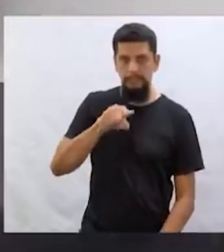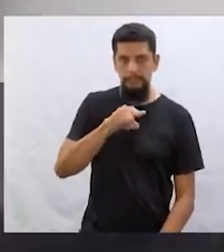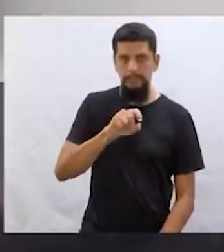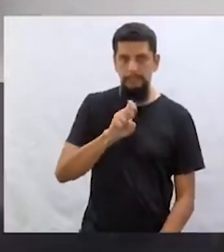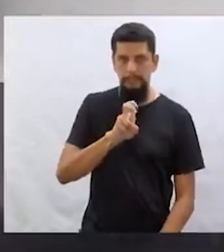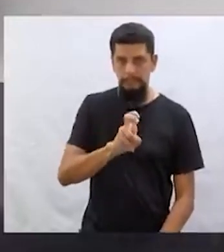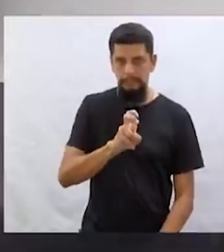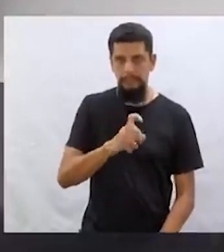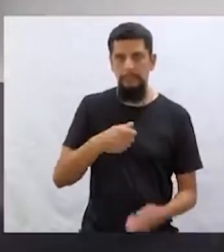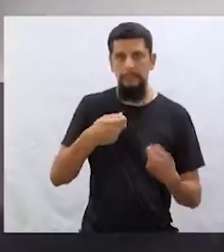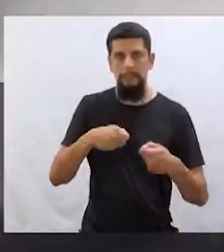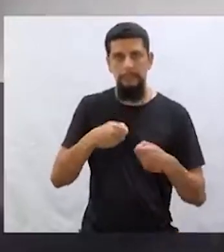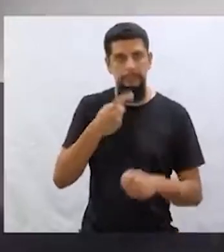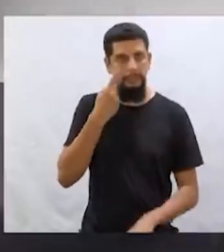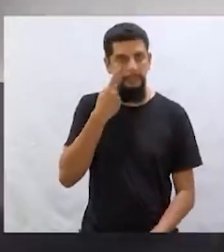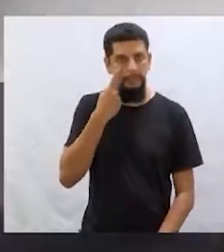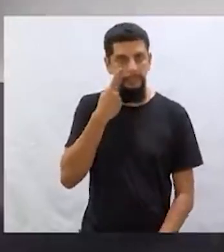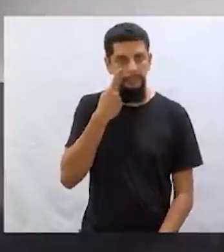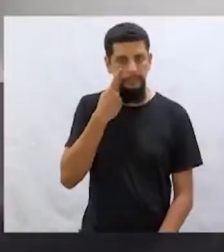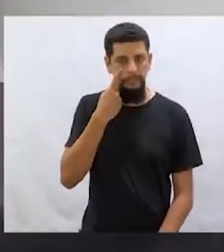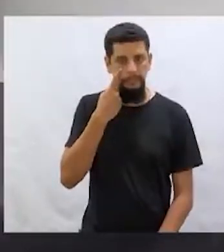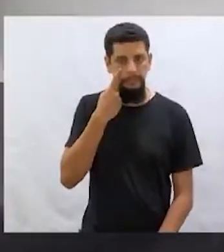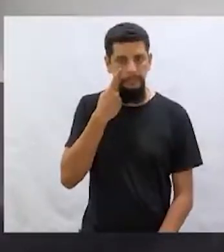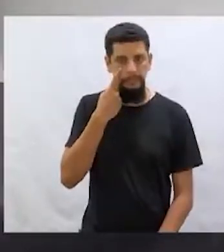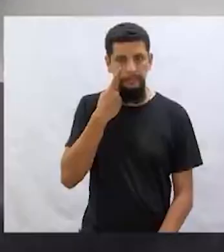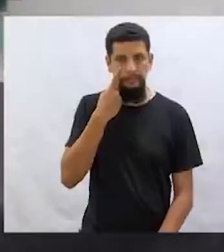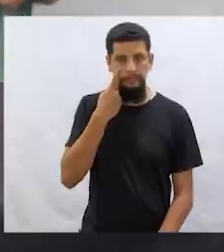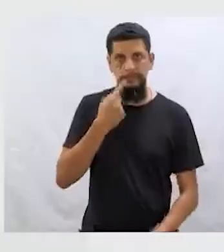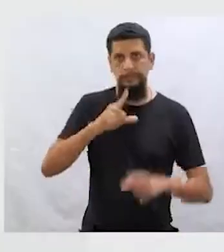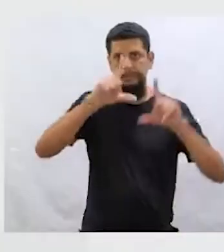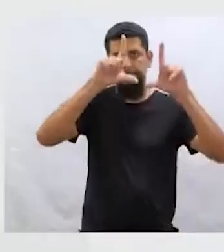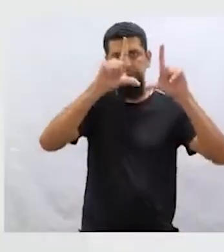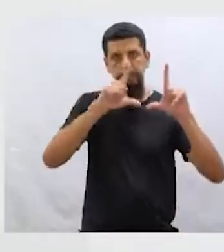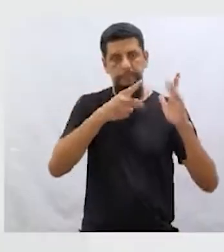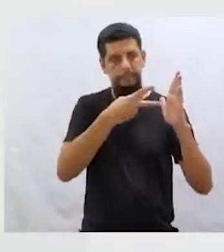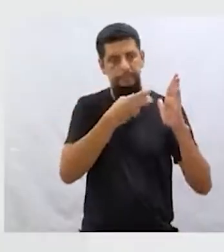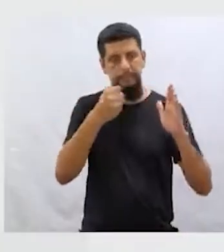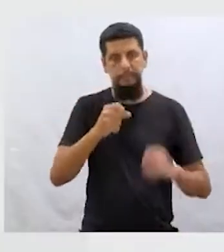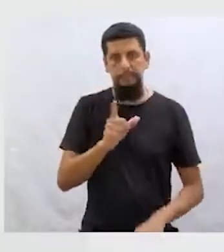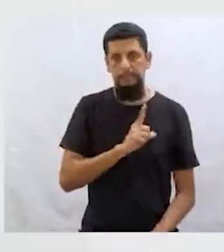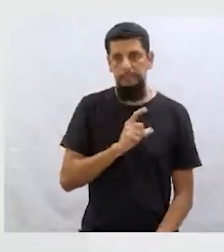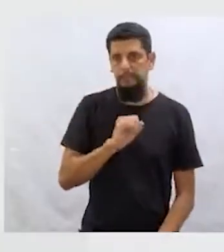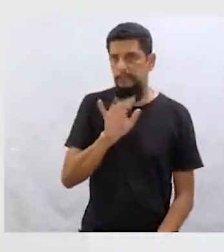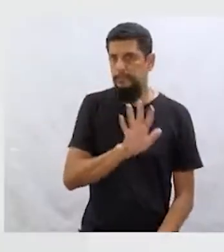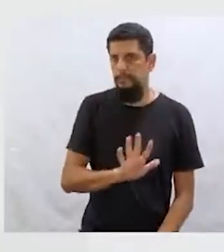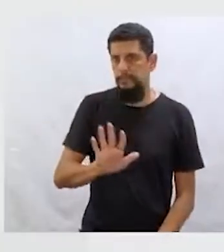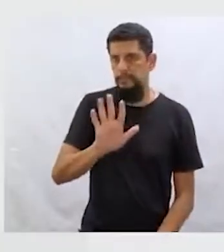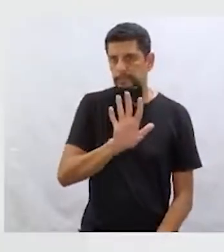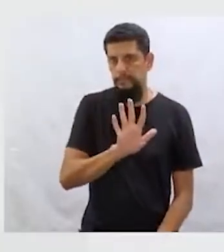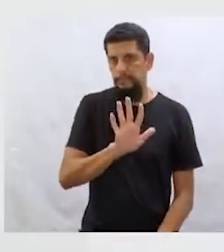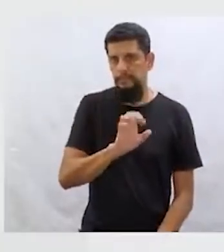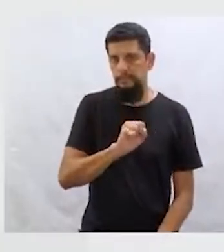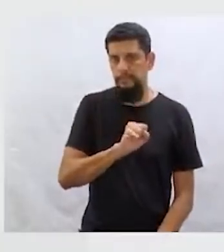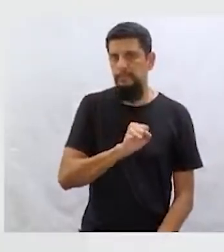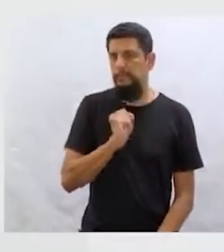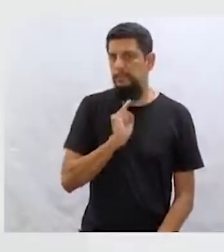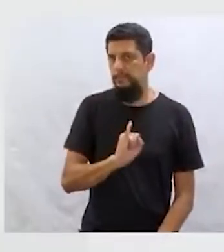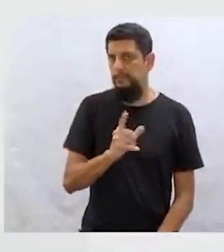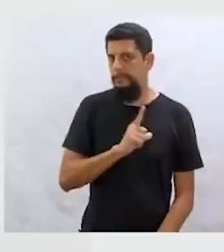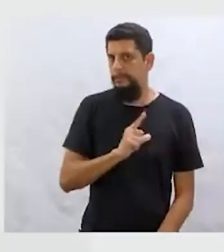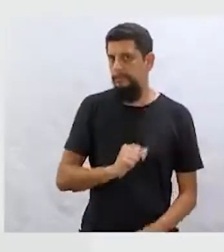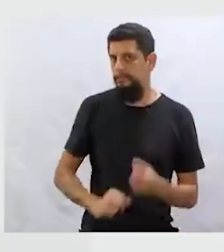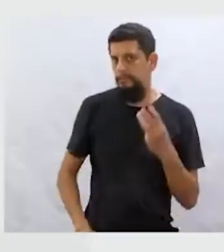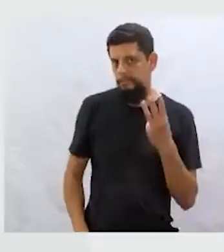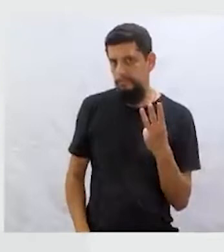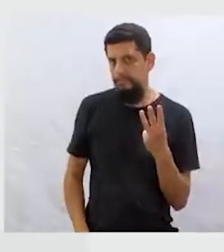5. Mas precisamos confirmar. Olha só. Olhem lá na tela. Então, nós temos lá a imagem. Será